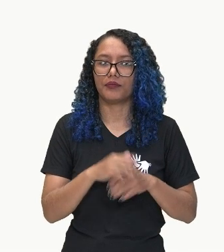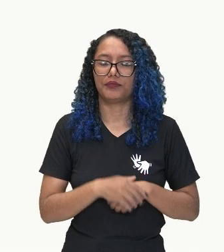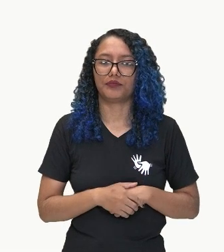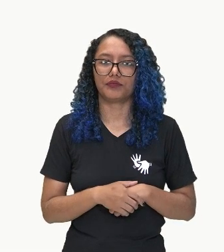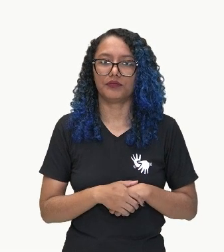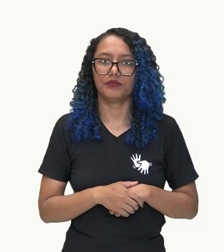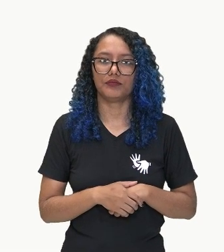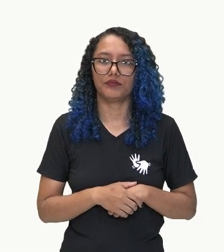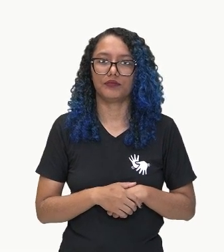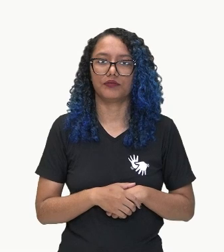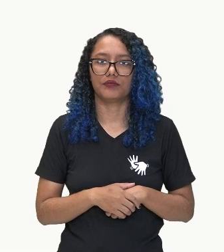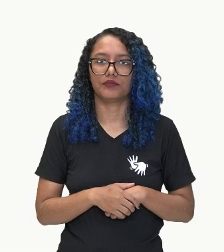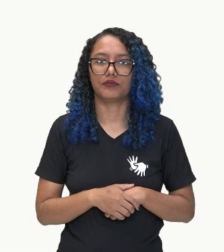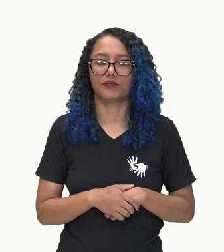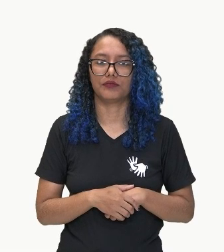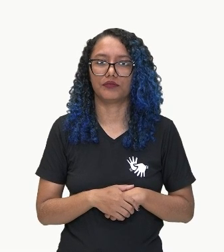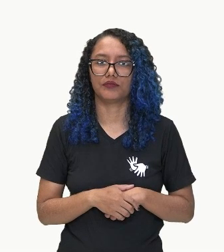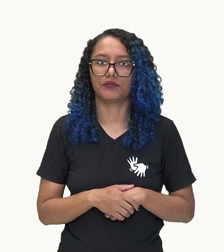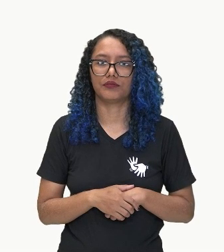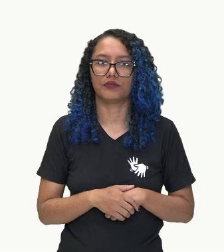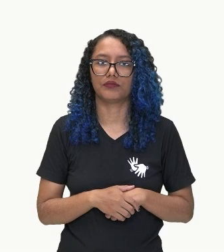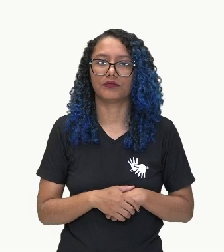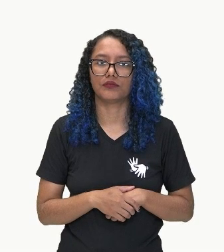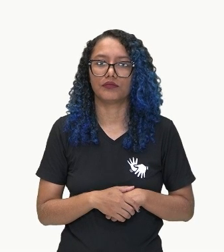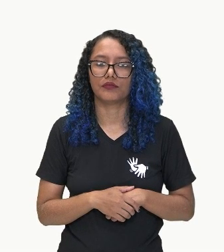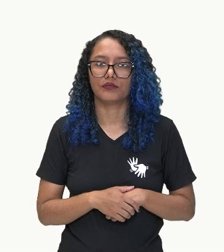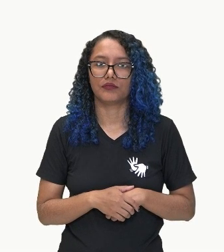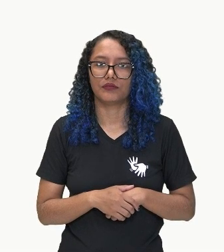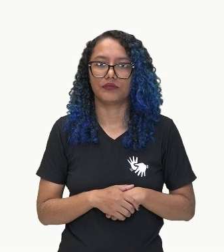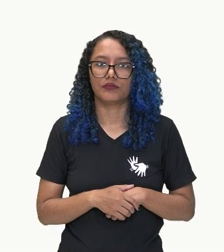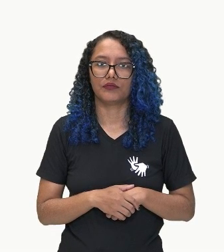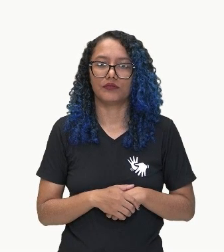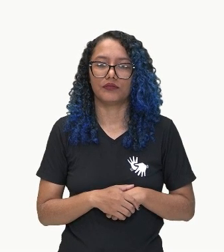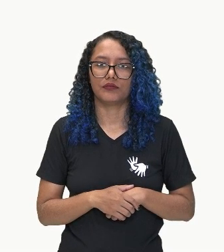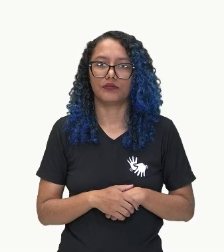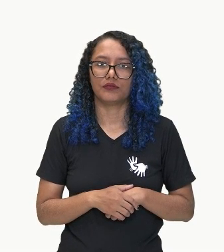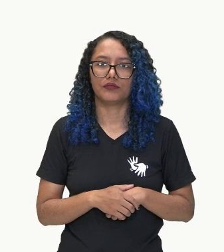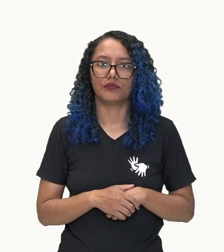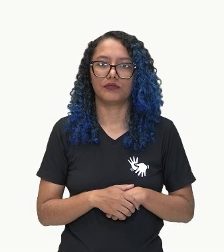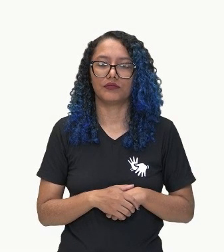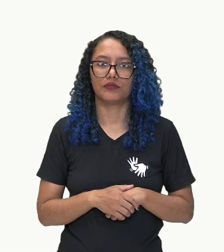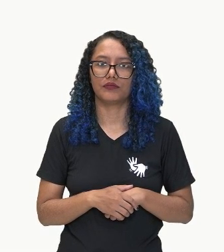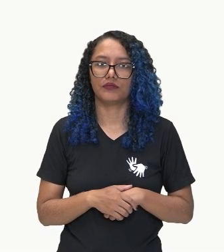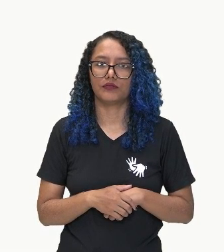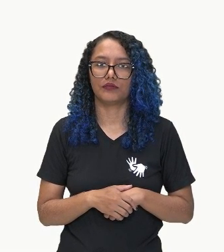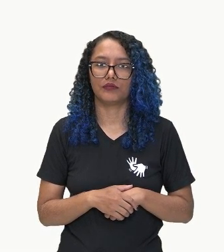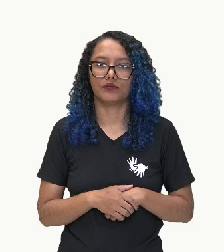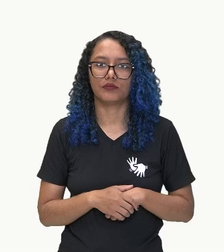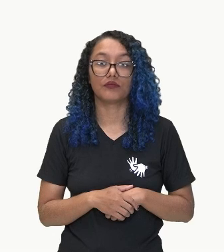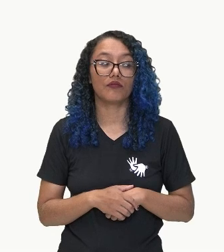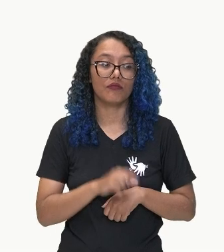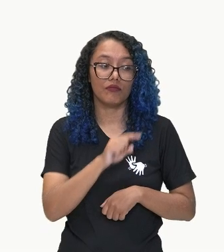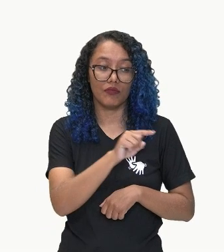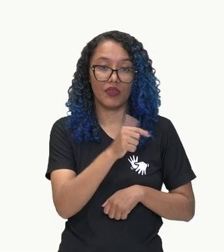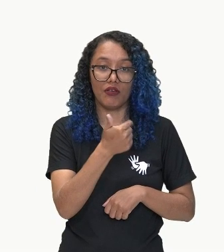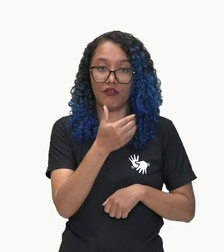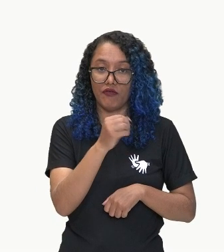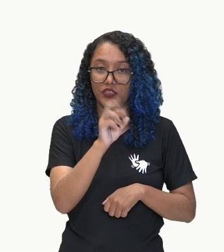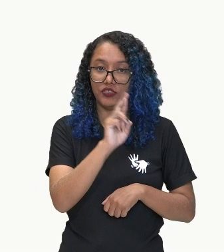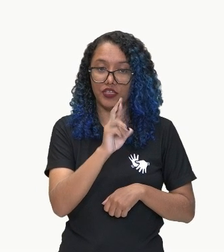foi pago para Alice aí, não é? A questão de 20 reais.